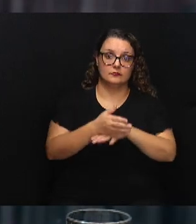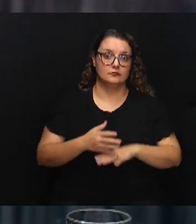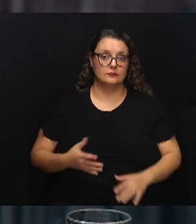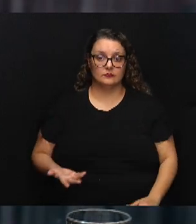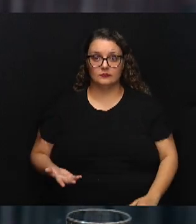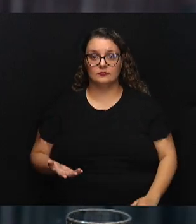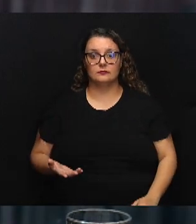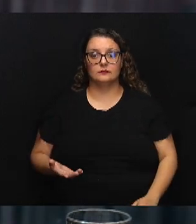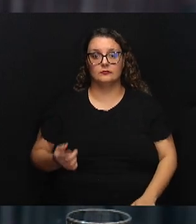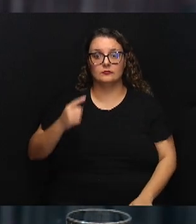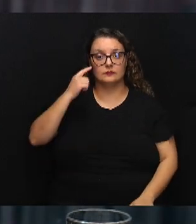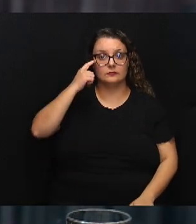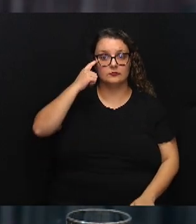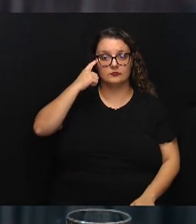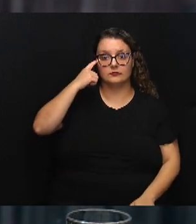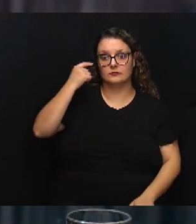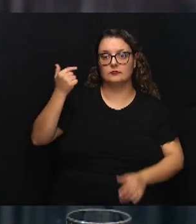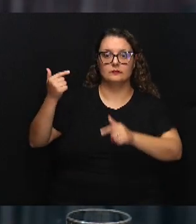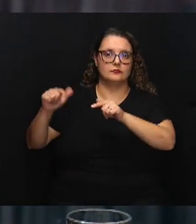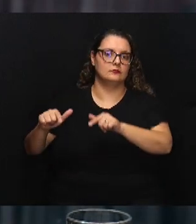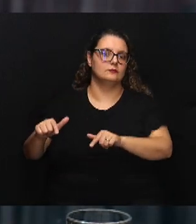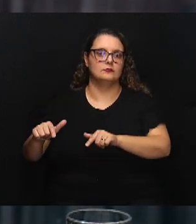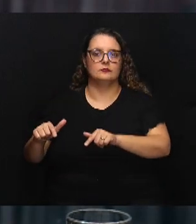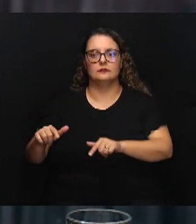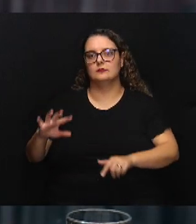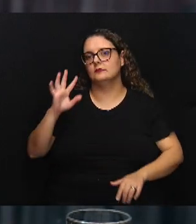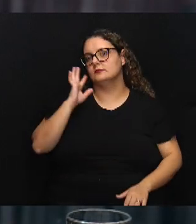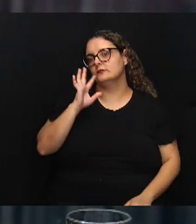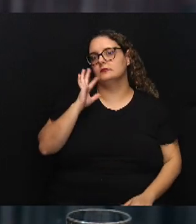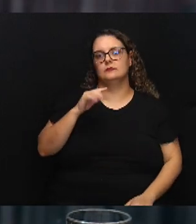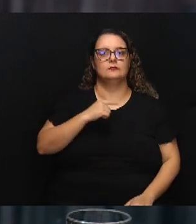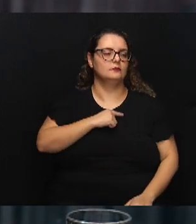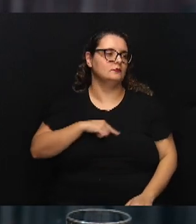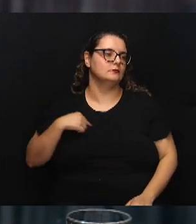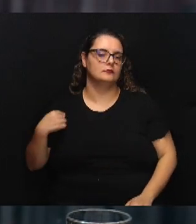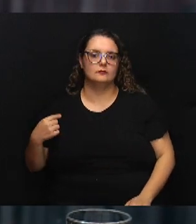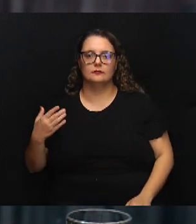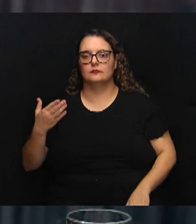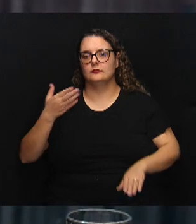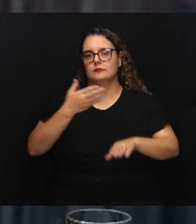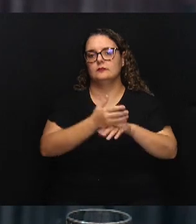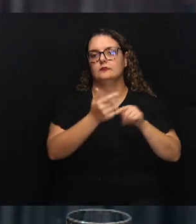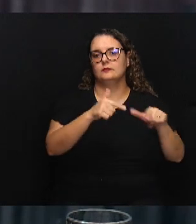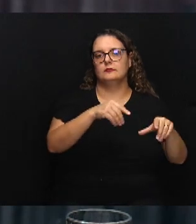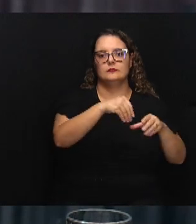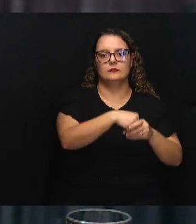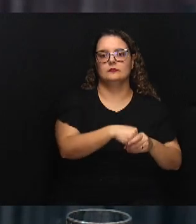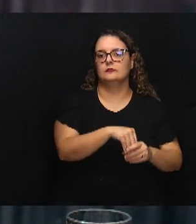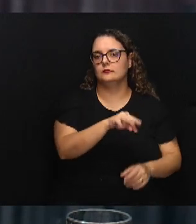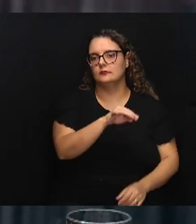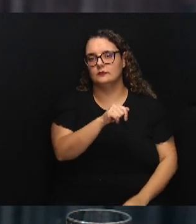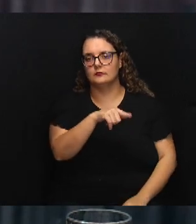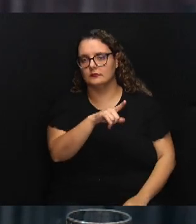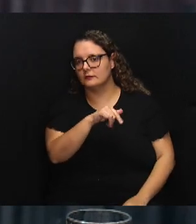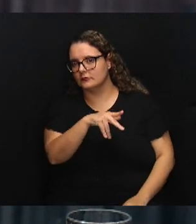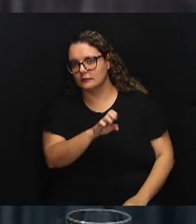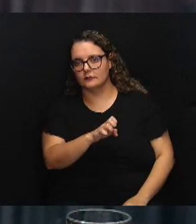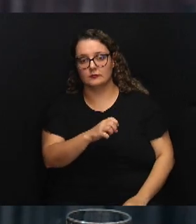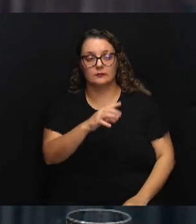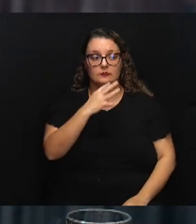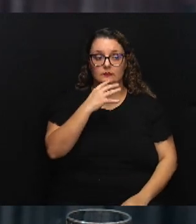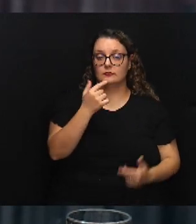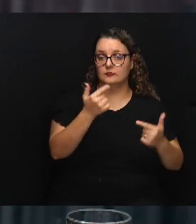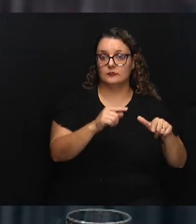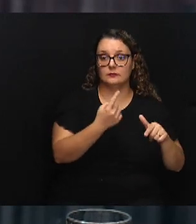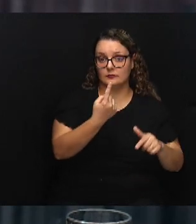um chinês que está num lugar super local na China, você tem acesso a alguém que está no interior da Tailândia, conhecendo um lugar único.